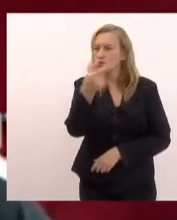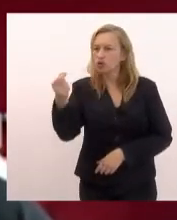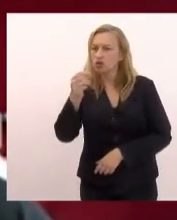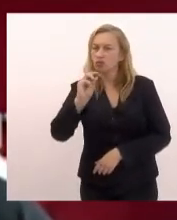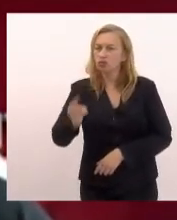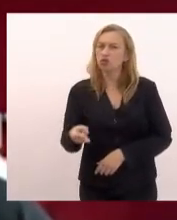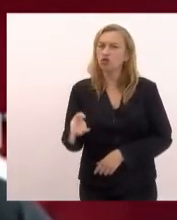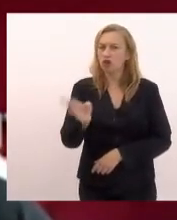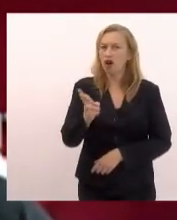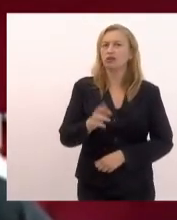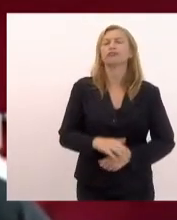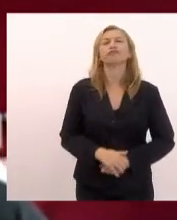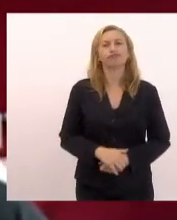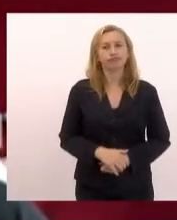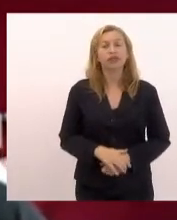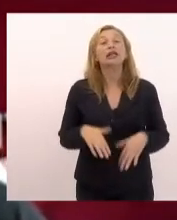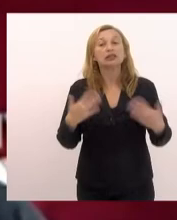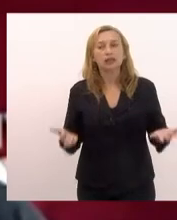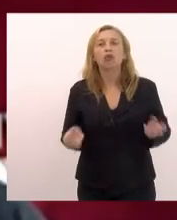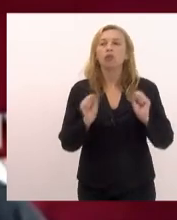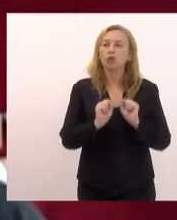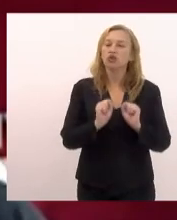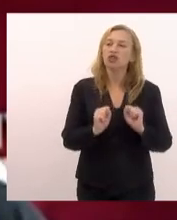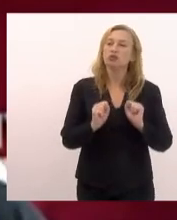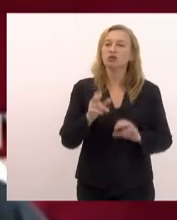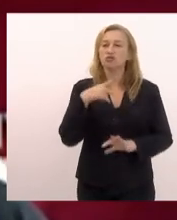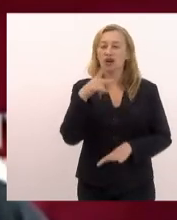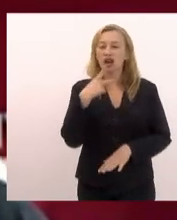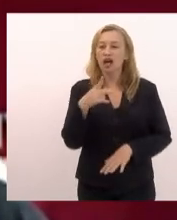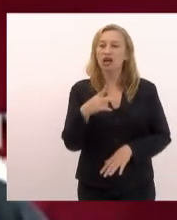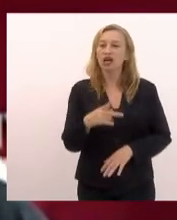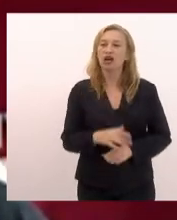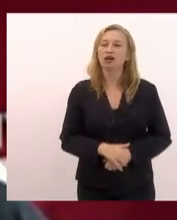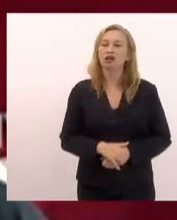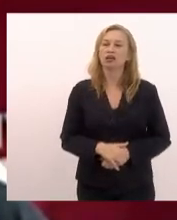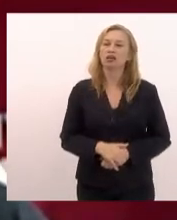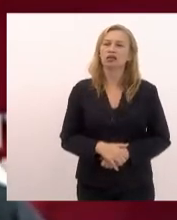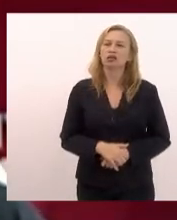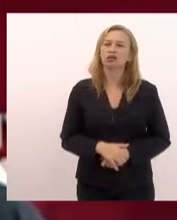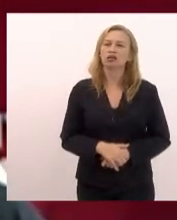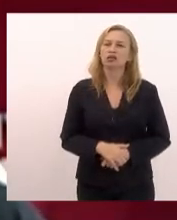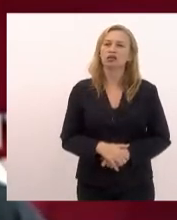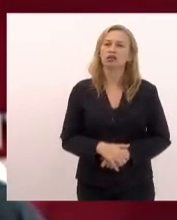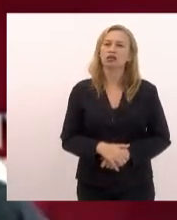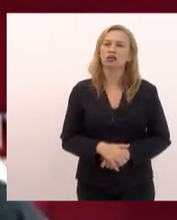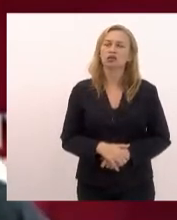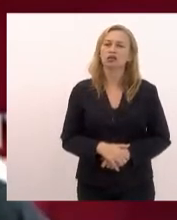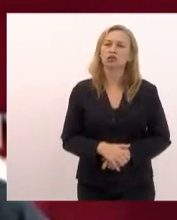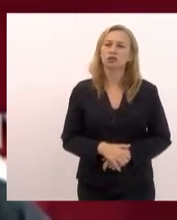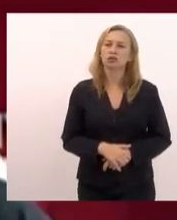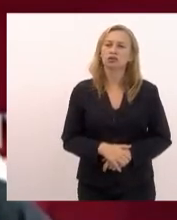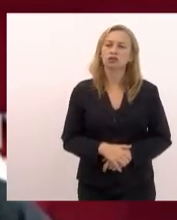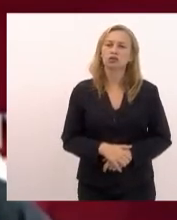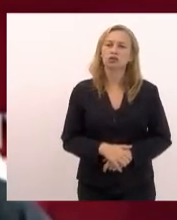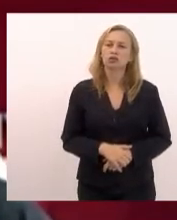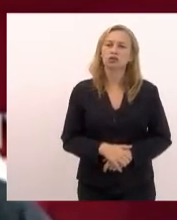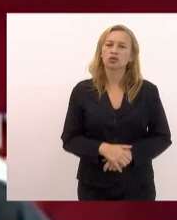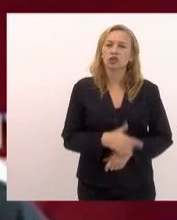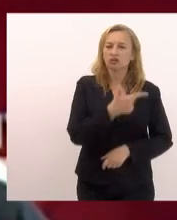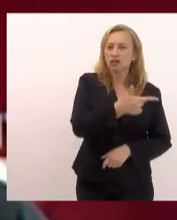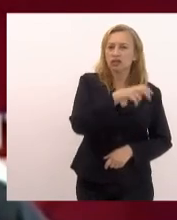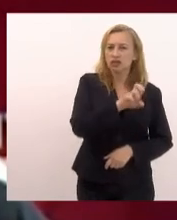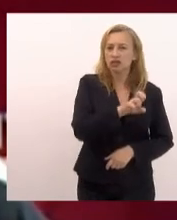2,2 bilhões de reais. Então, nós podemos dizer que nós estamos tratando aí, né, de um montante de 25